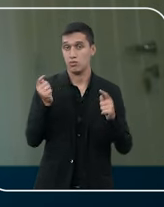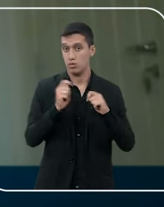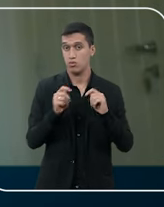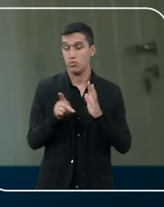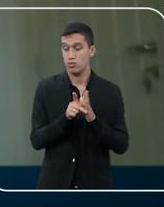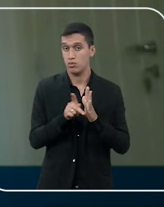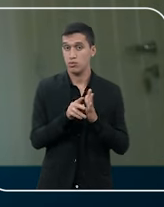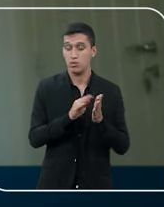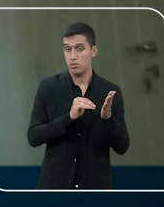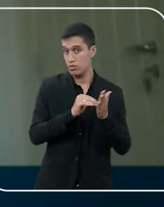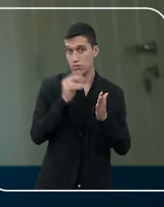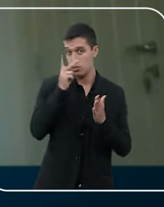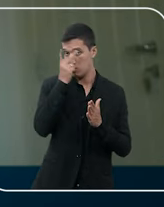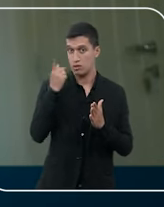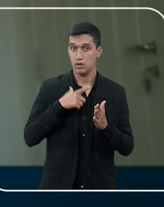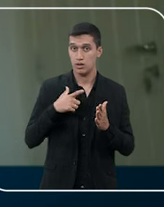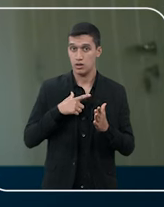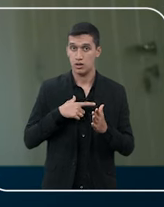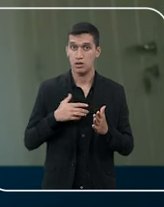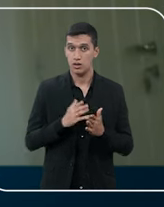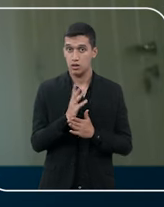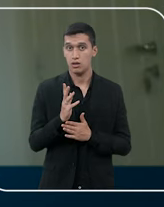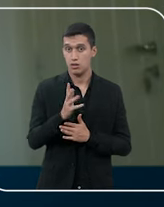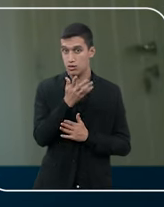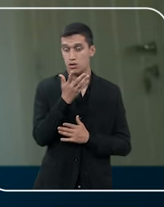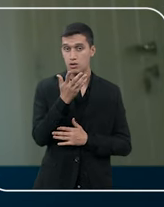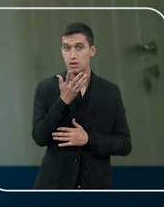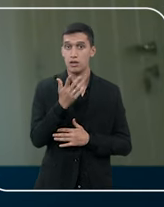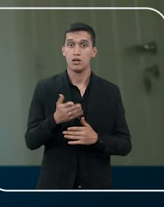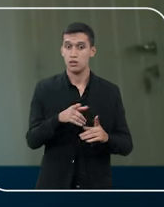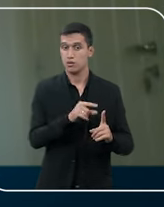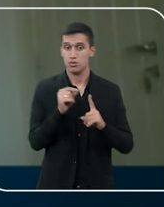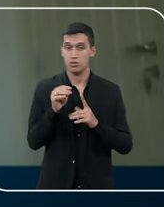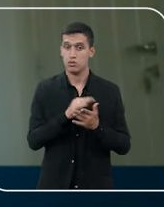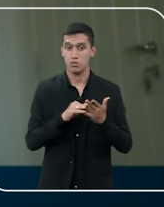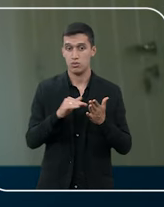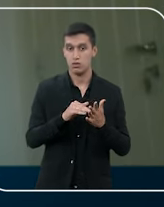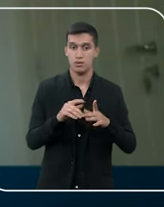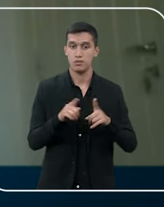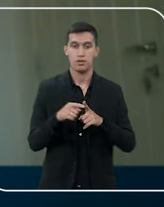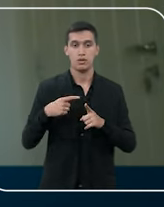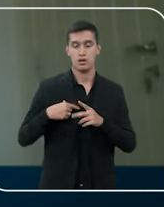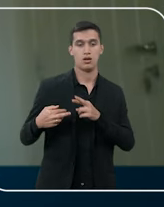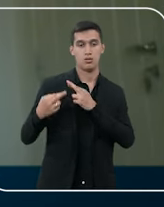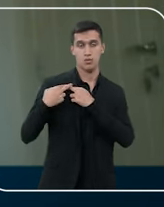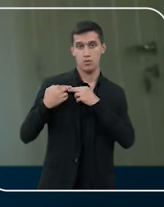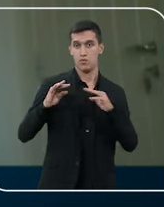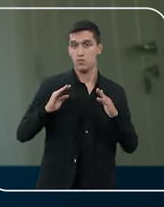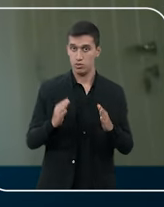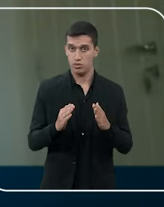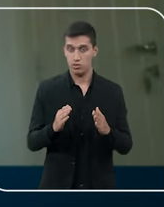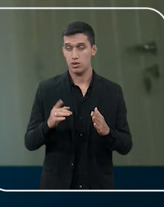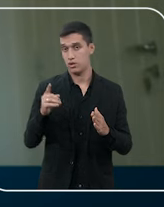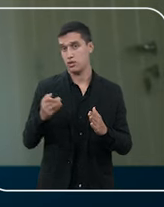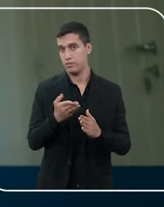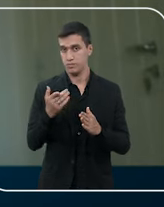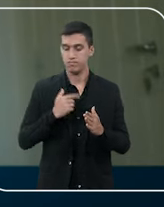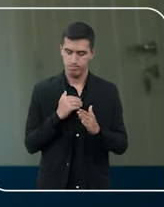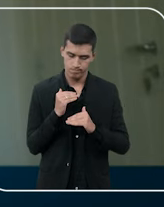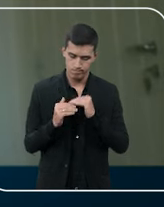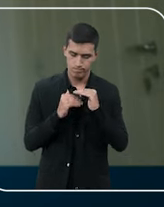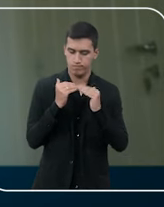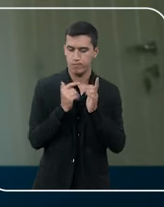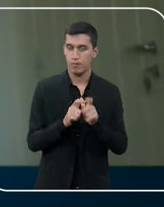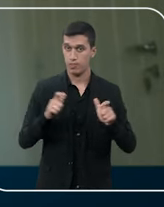das pessoas que estão sendo demandadas e têm a responsabilidade objetiva, elas ampliarem ali